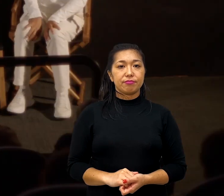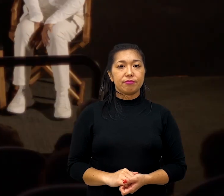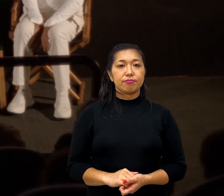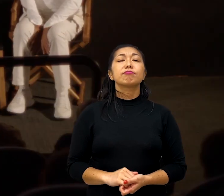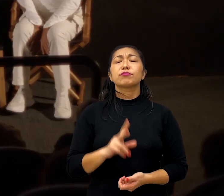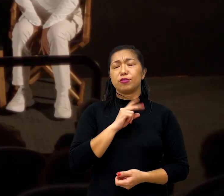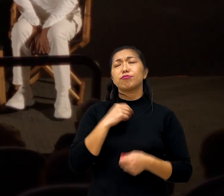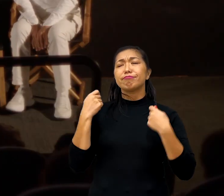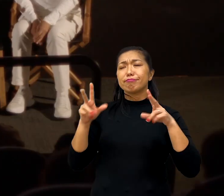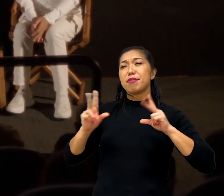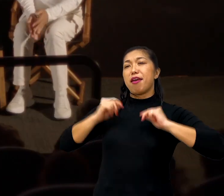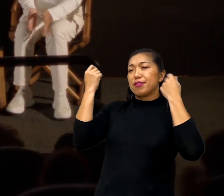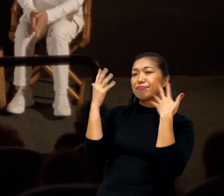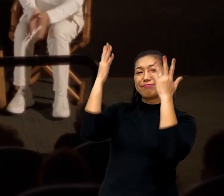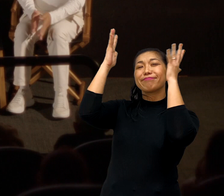A gente merece palmas.